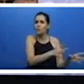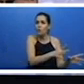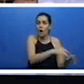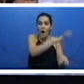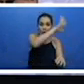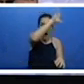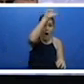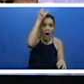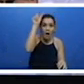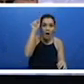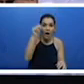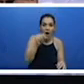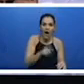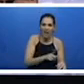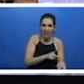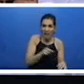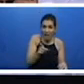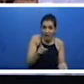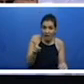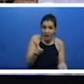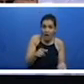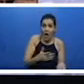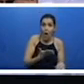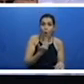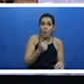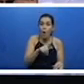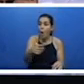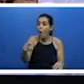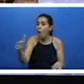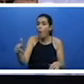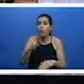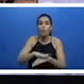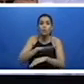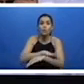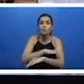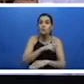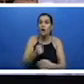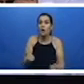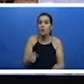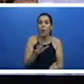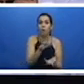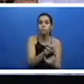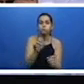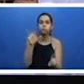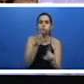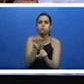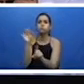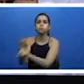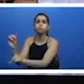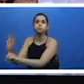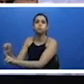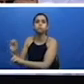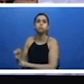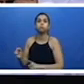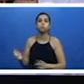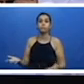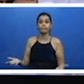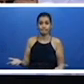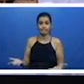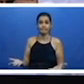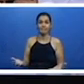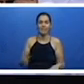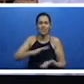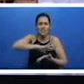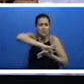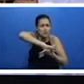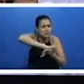ela começou a devastar e se alimentar de outros sapos, outras rãs e outras perecas que têm tamanho menor que esse animal. Então ele